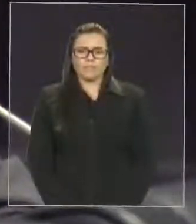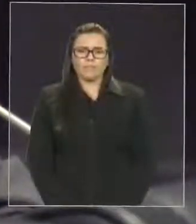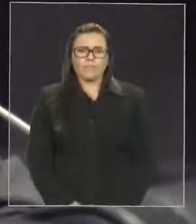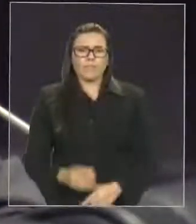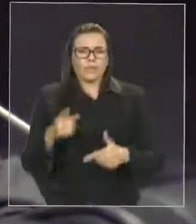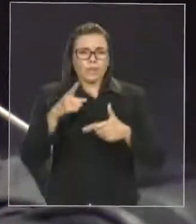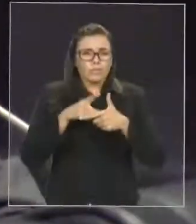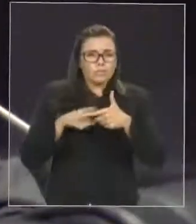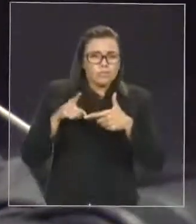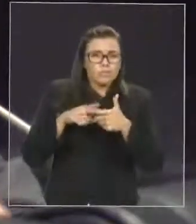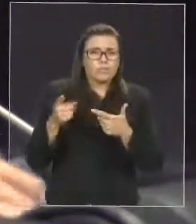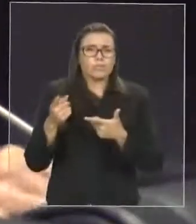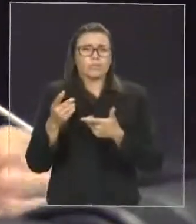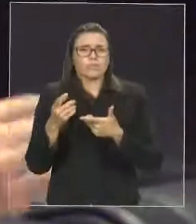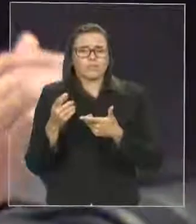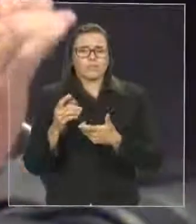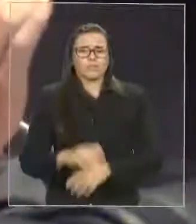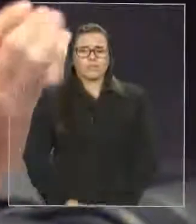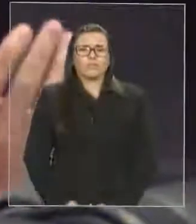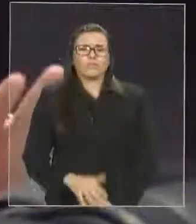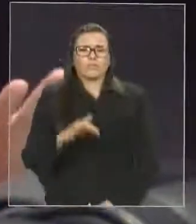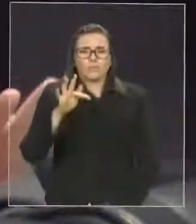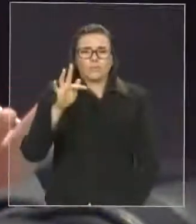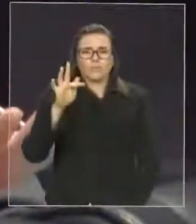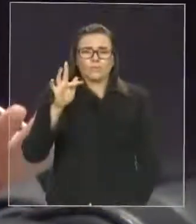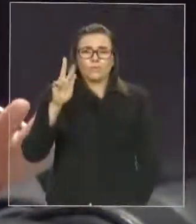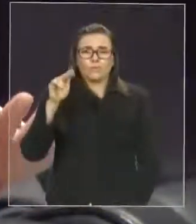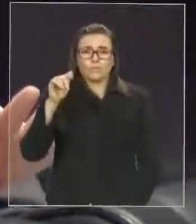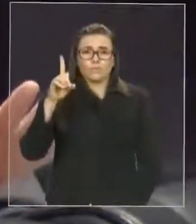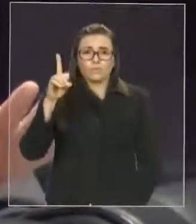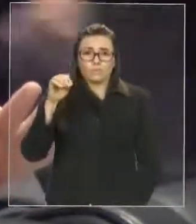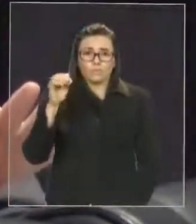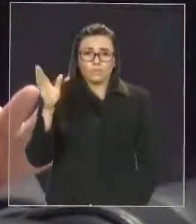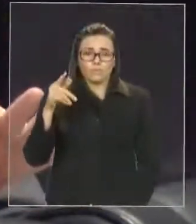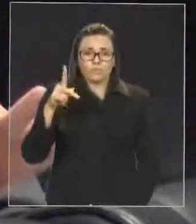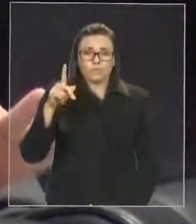do fundo partidário, porque ali você daria uma